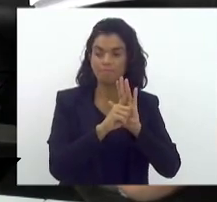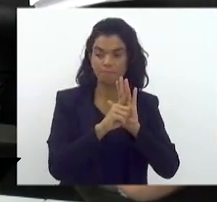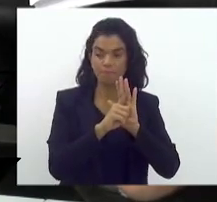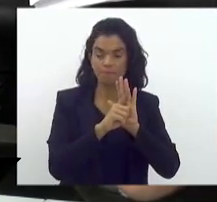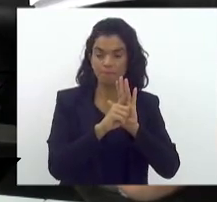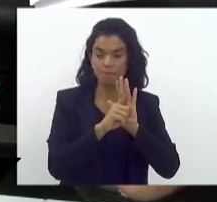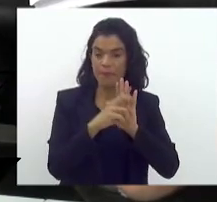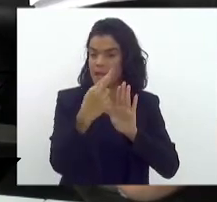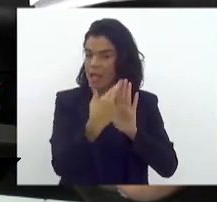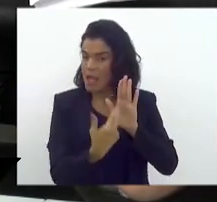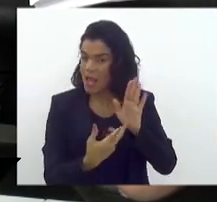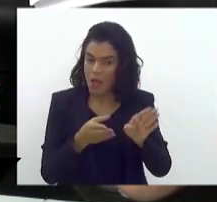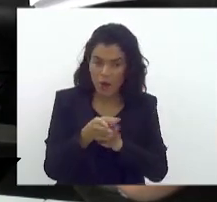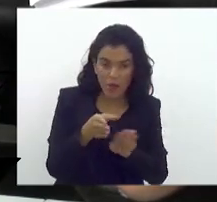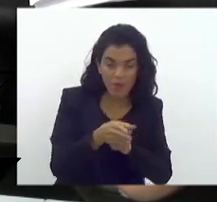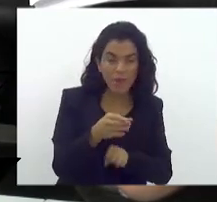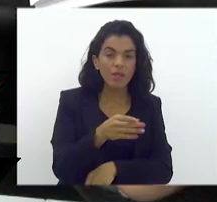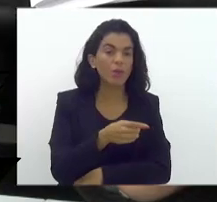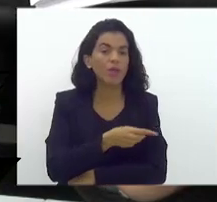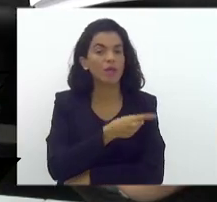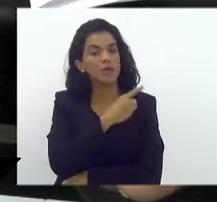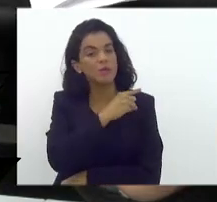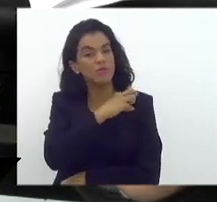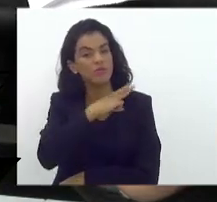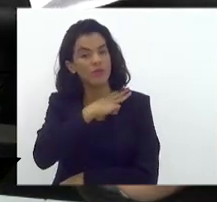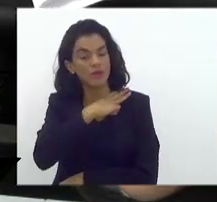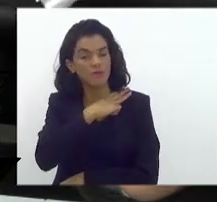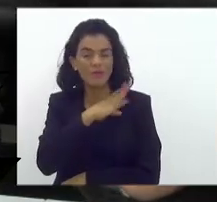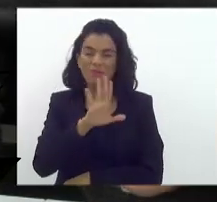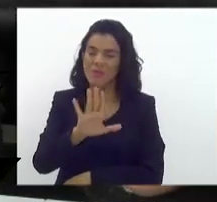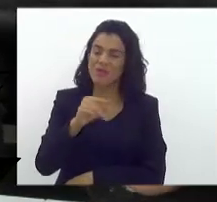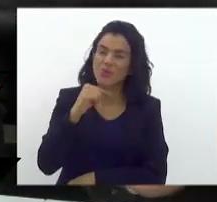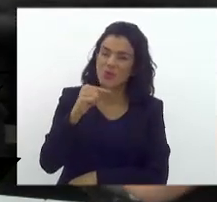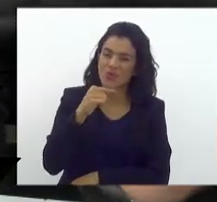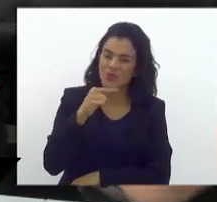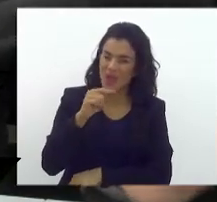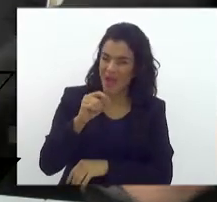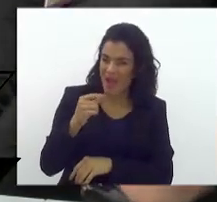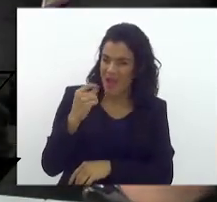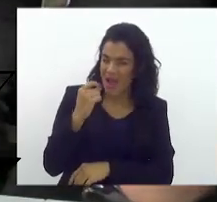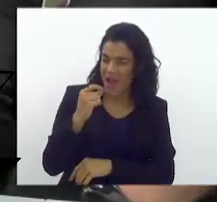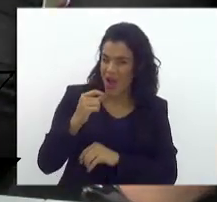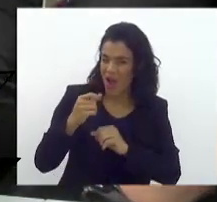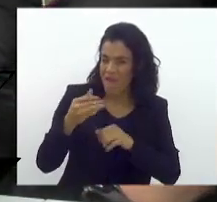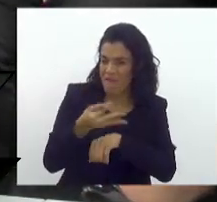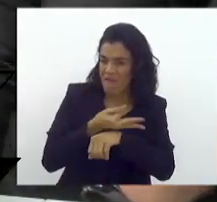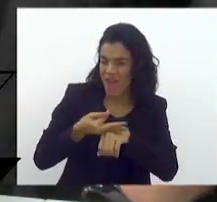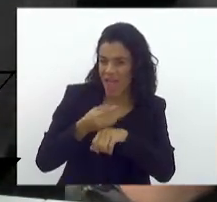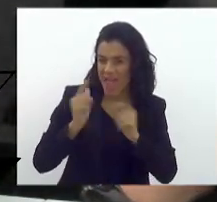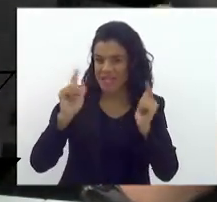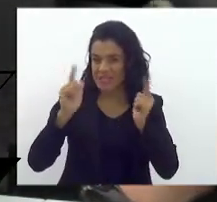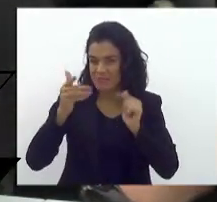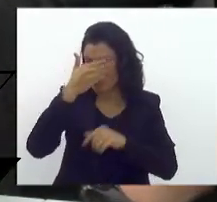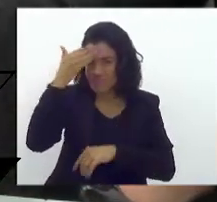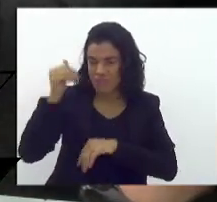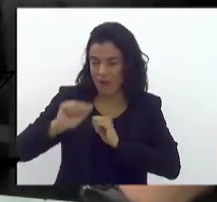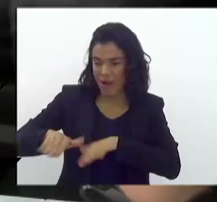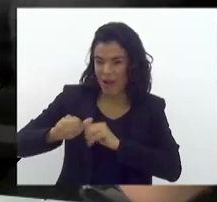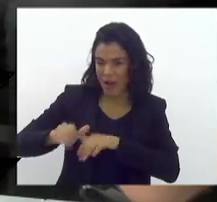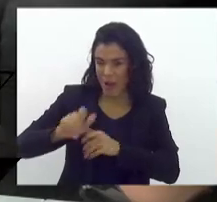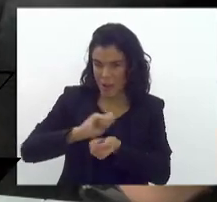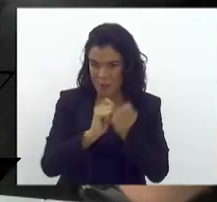que regulamenta o ensino médio. Eu tenho dúvida se colônia de férias tem que se transformar em extensão do ano